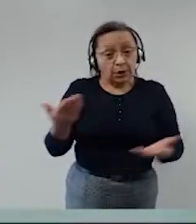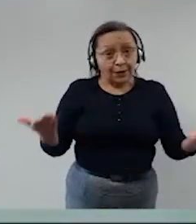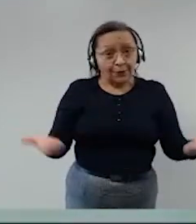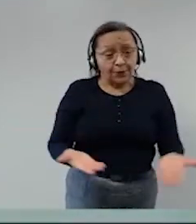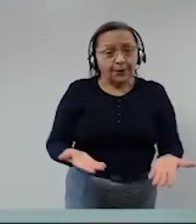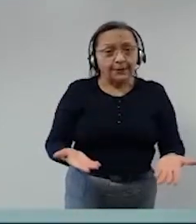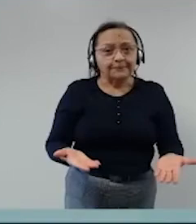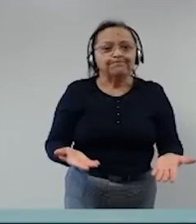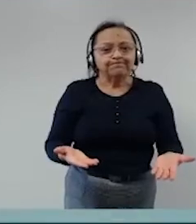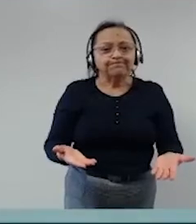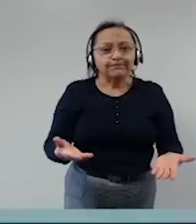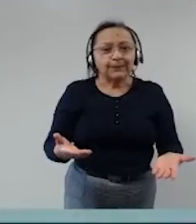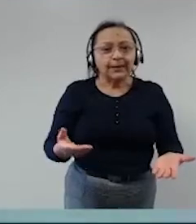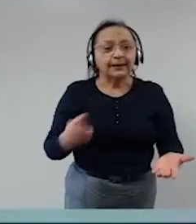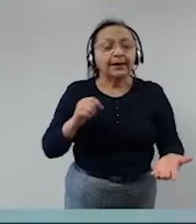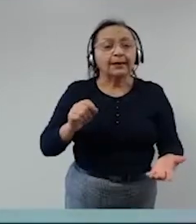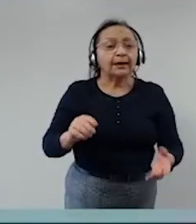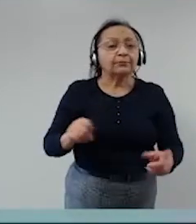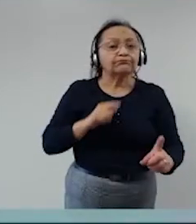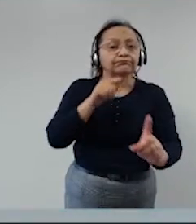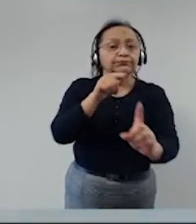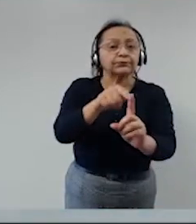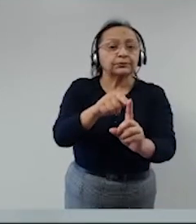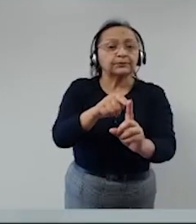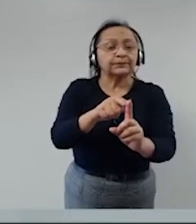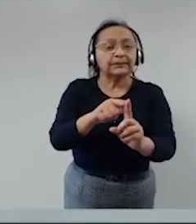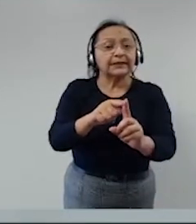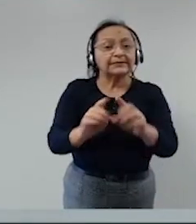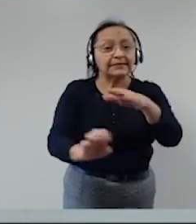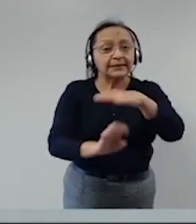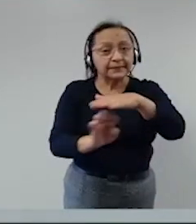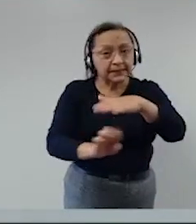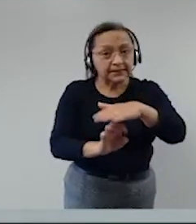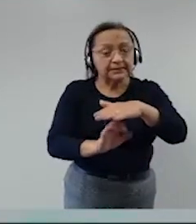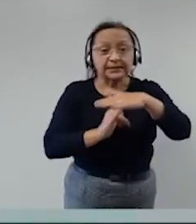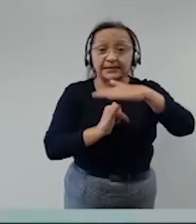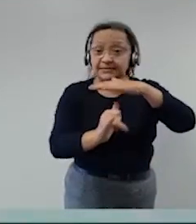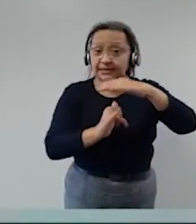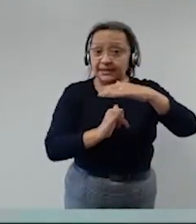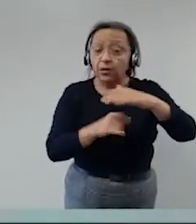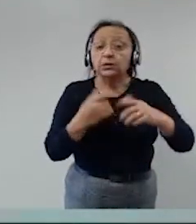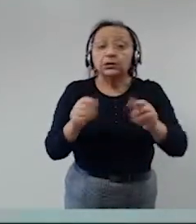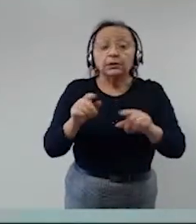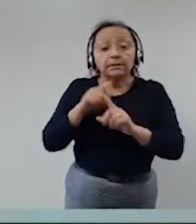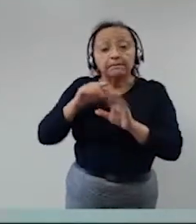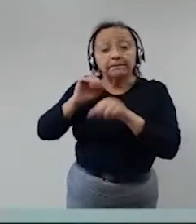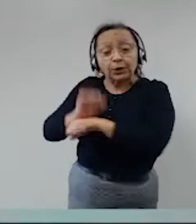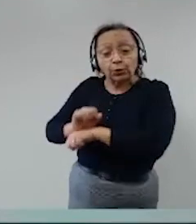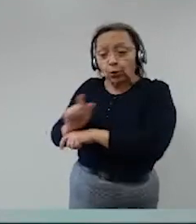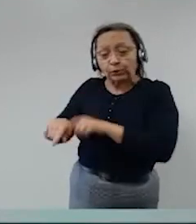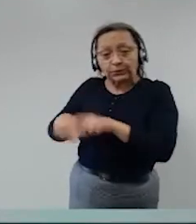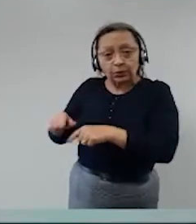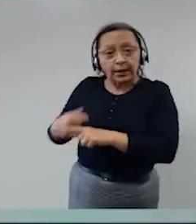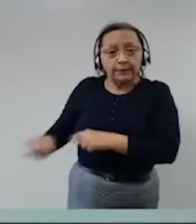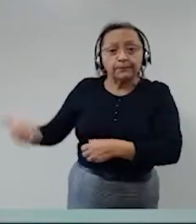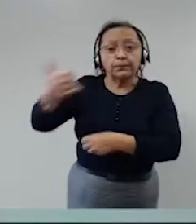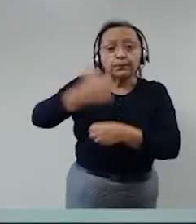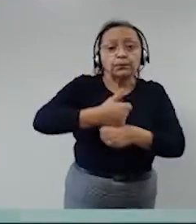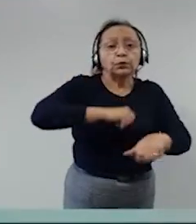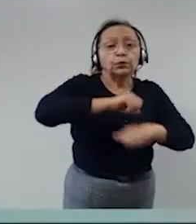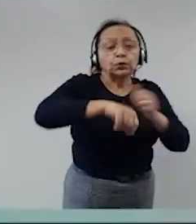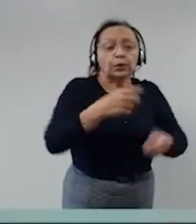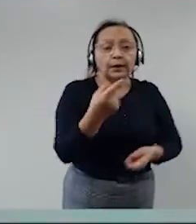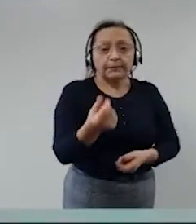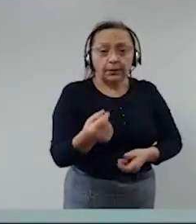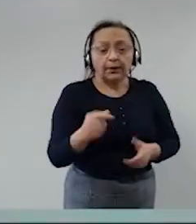o destinatário da proteção estatal deixou de ser o trabalhador para ser o capital. Ponto. Essa é